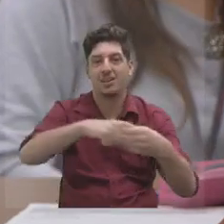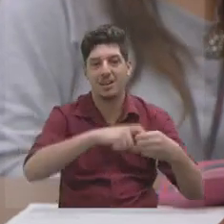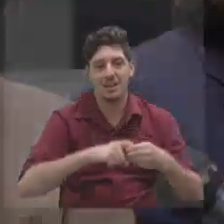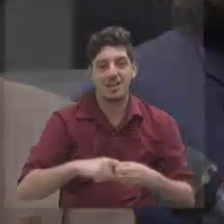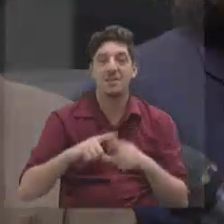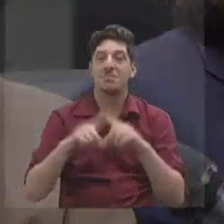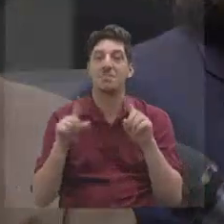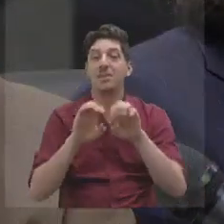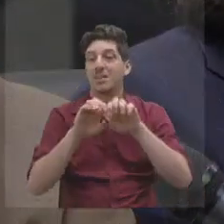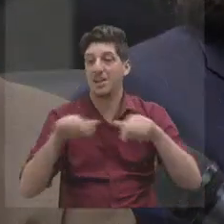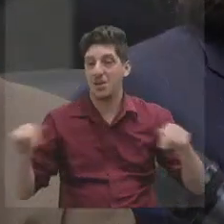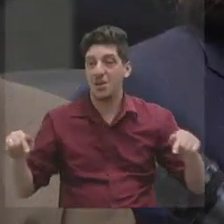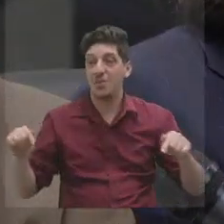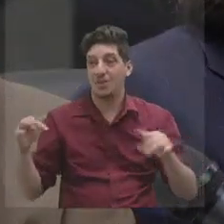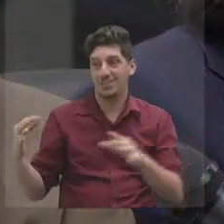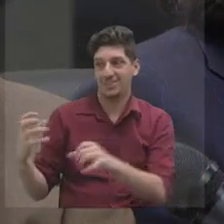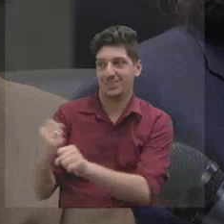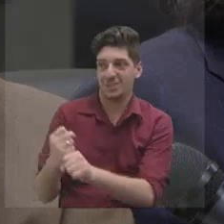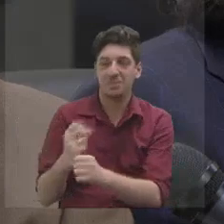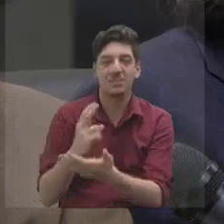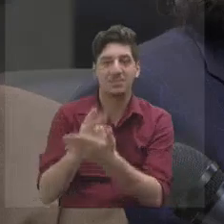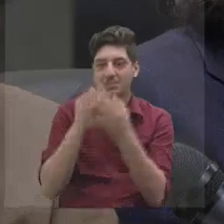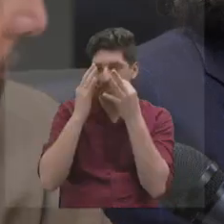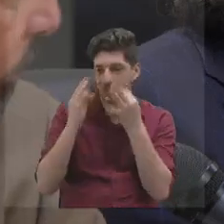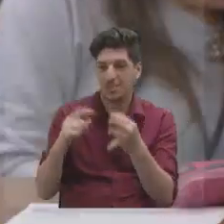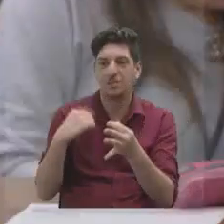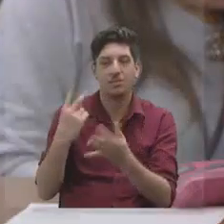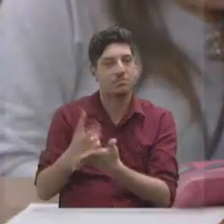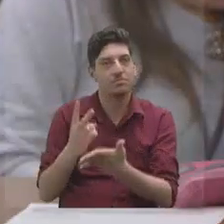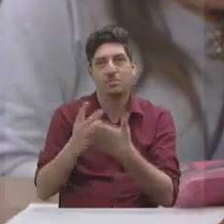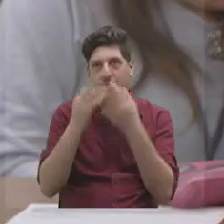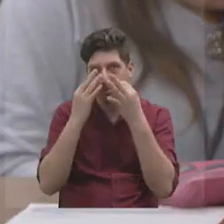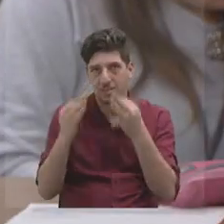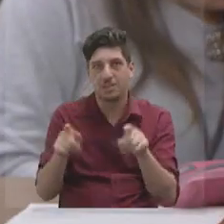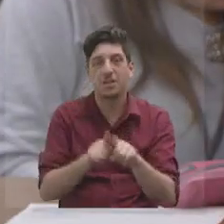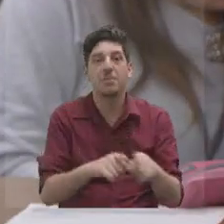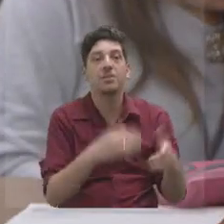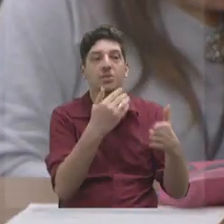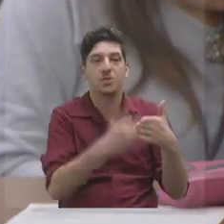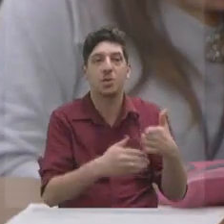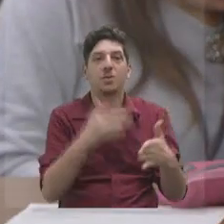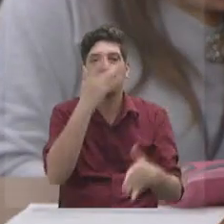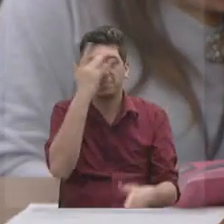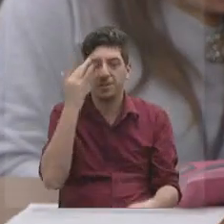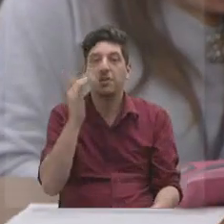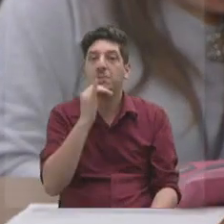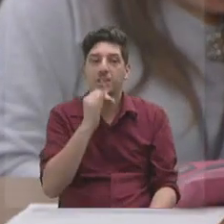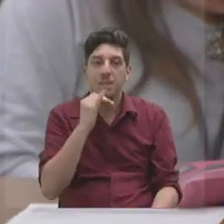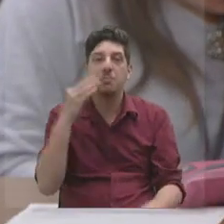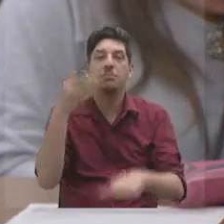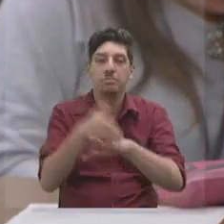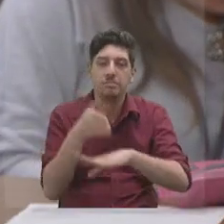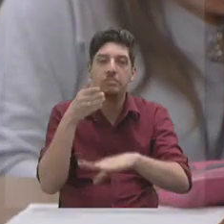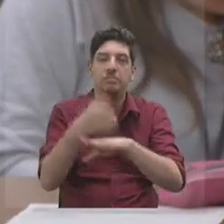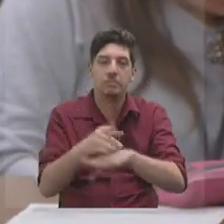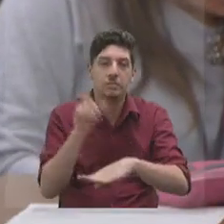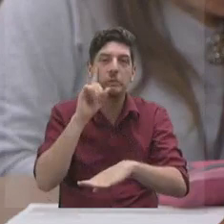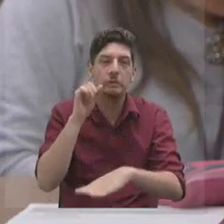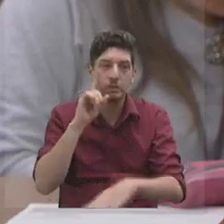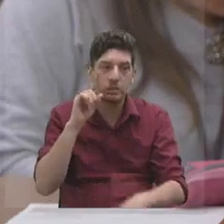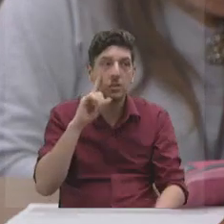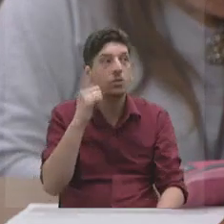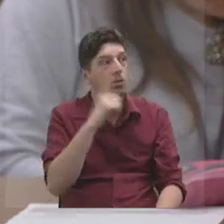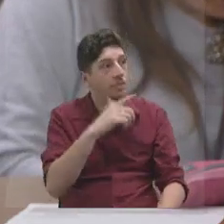ela é sempre levada em conta a gente está muito atento a isso é e o desconto do usuário frequente ele chega né numa redução que pode significar 80% de desconto